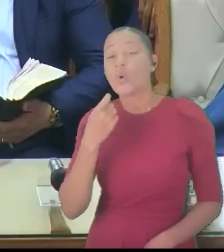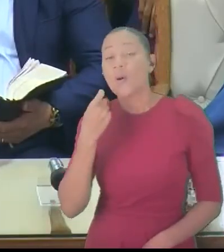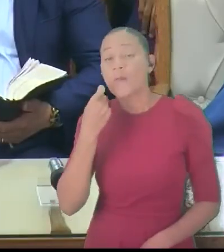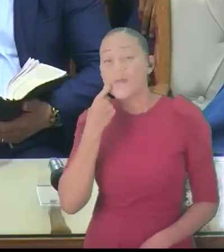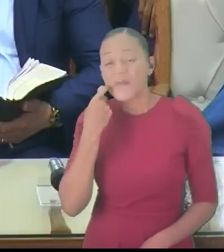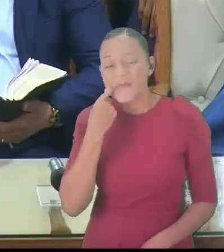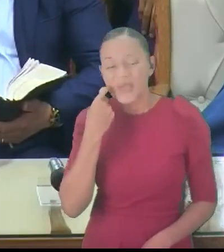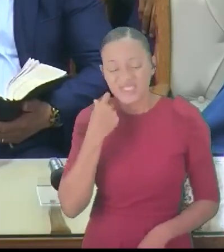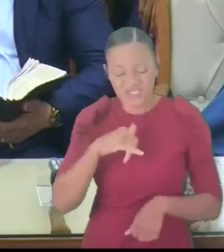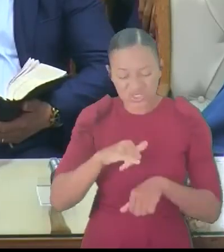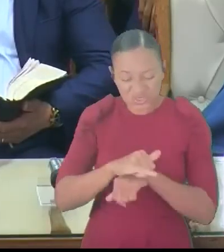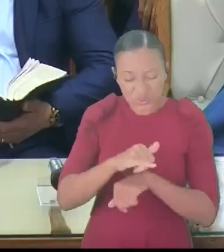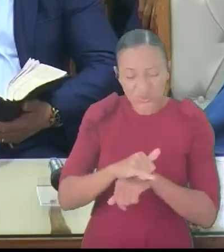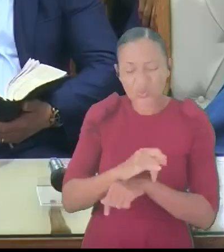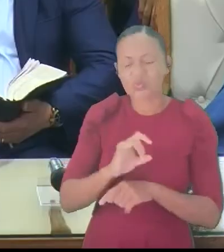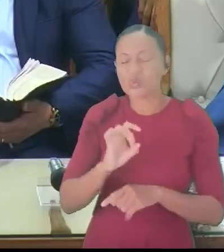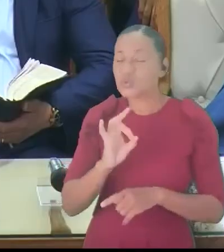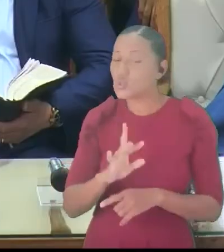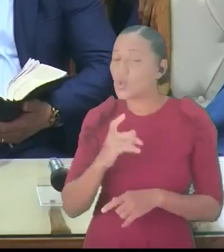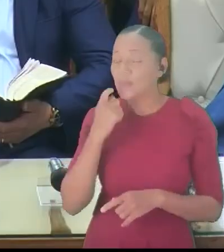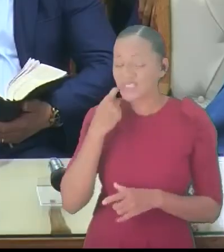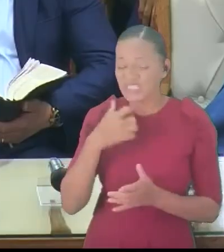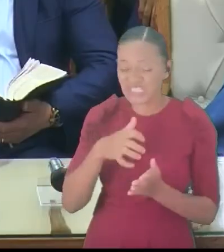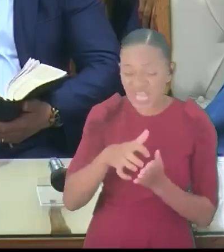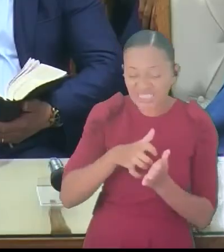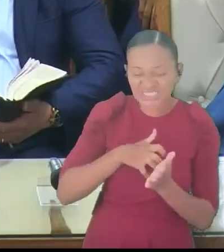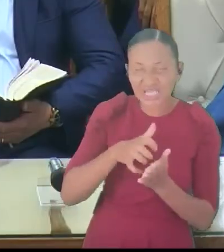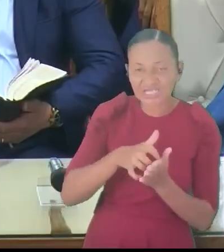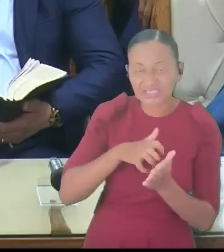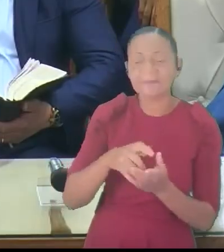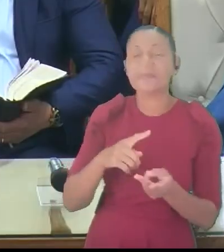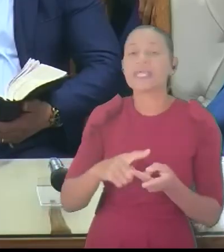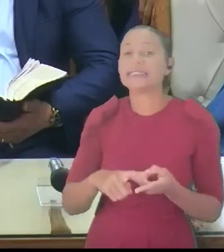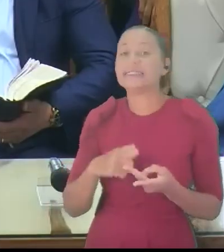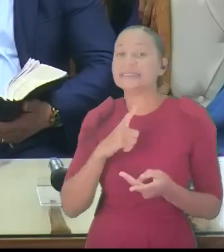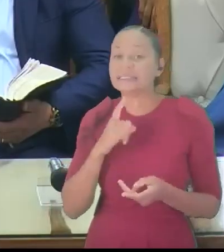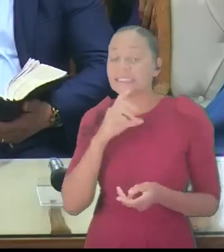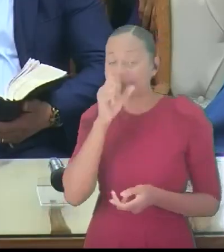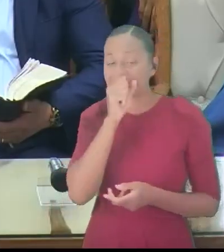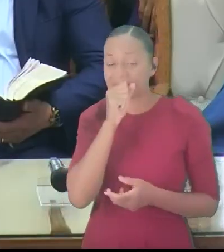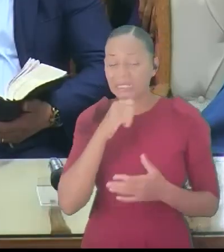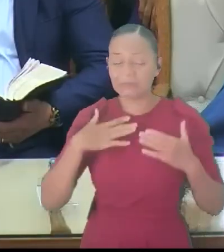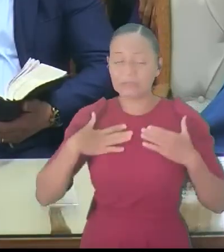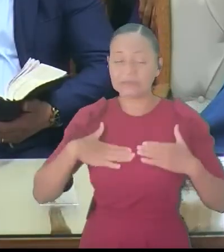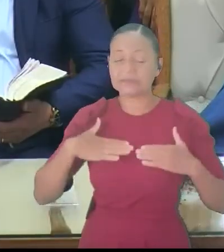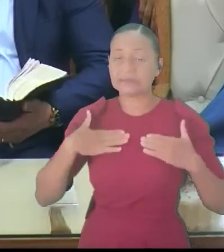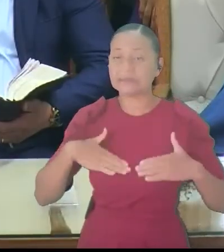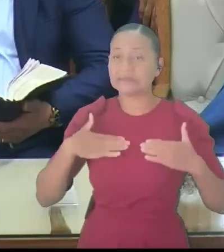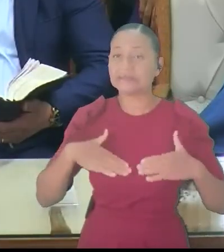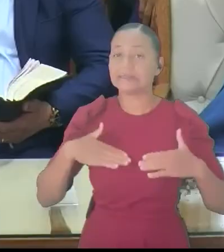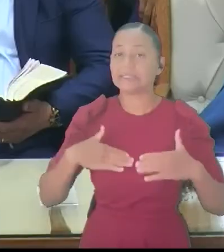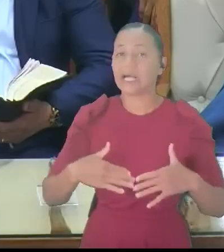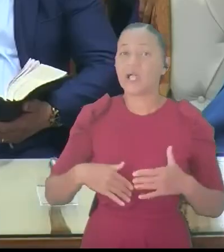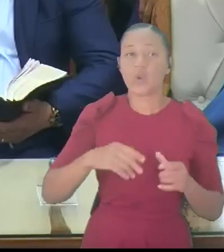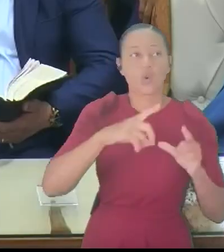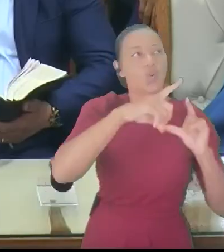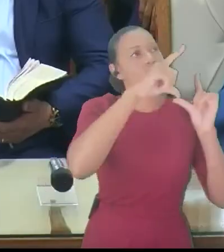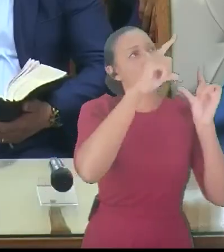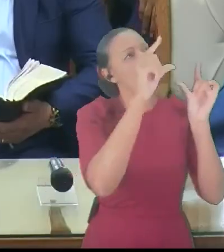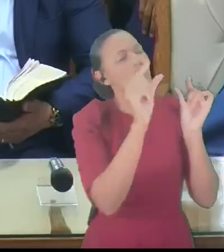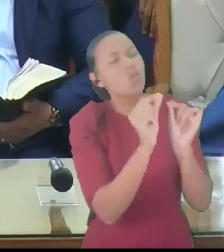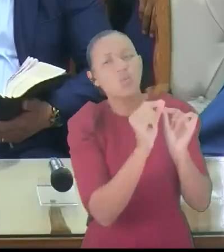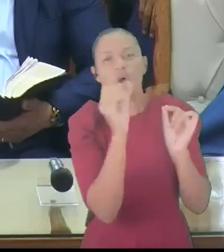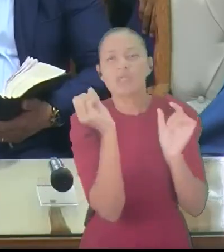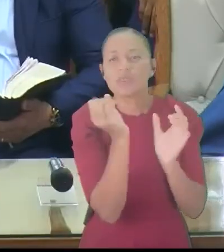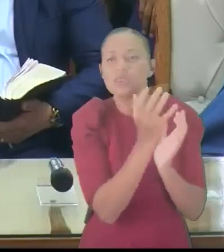de escama. Tinha que guardar o sábado, tinha que guardar a lua nova. Toda lua nova era um